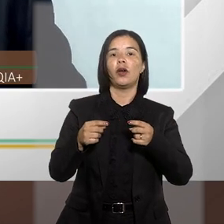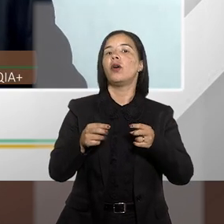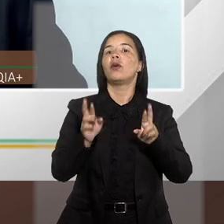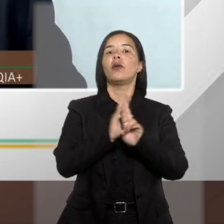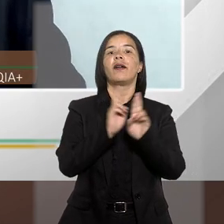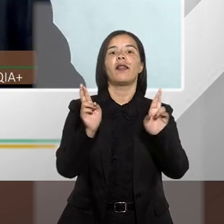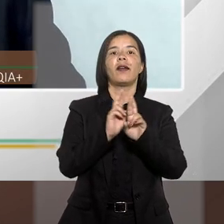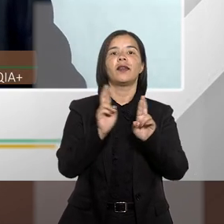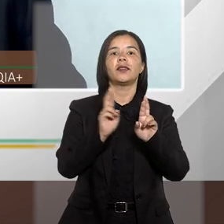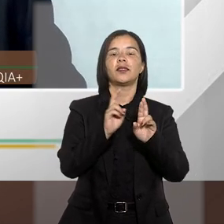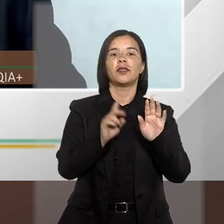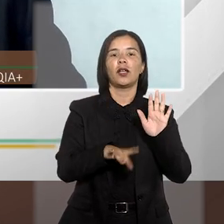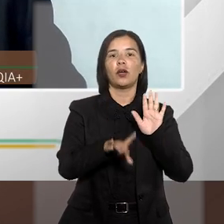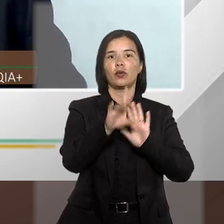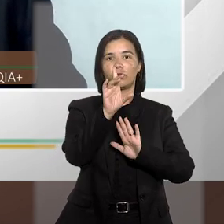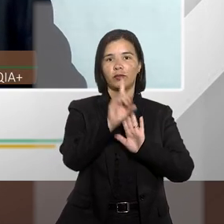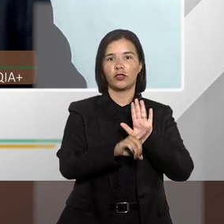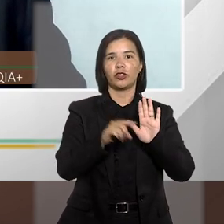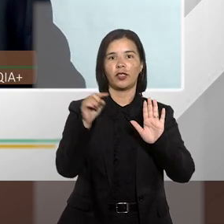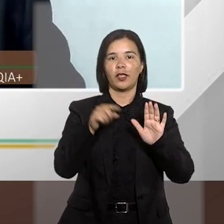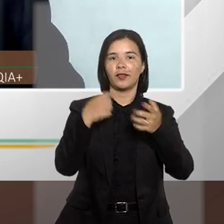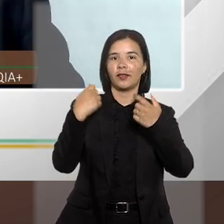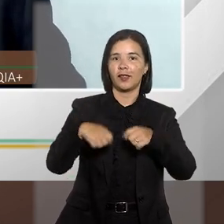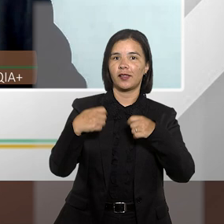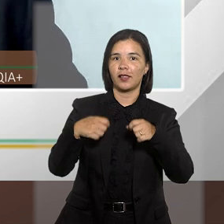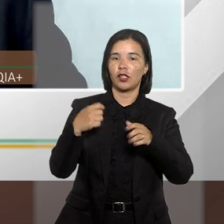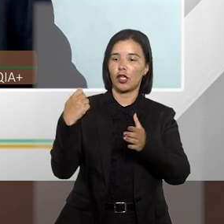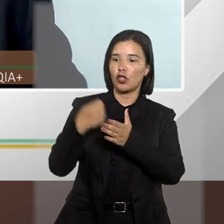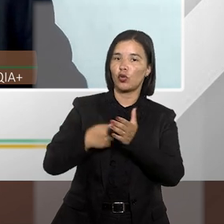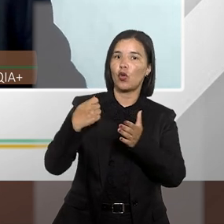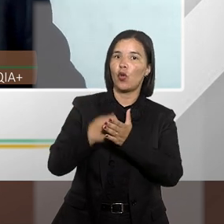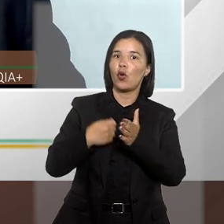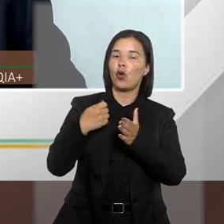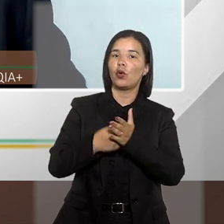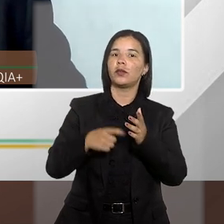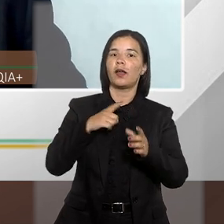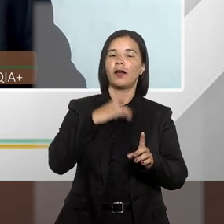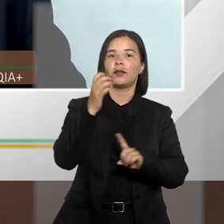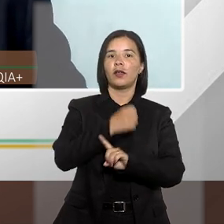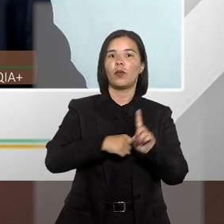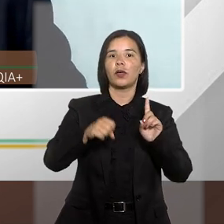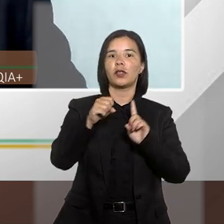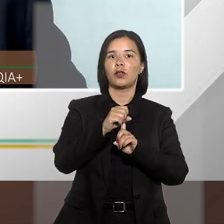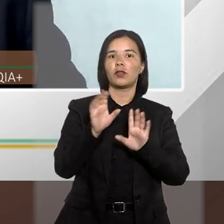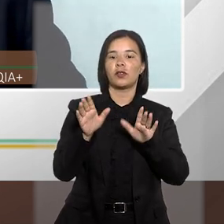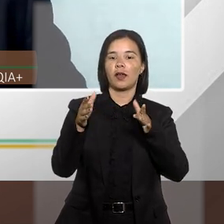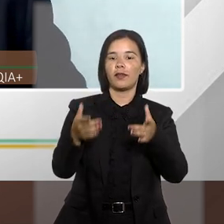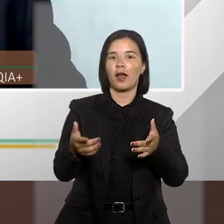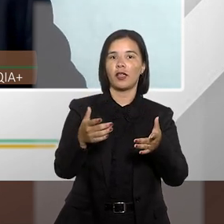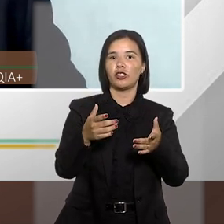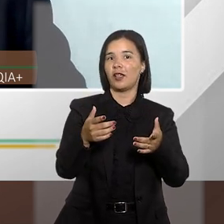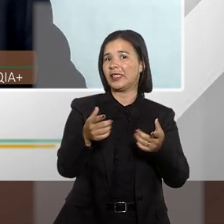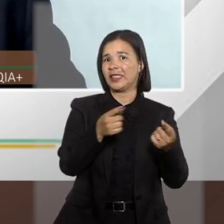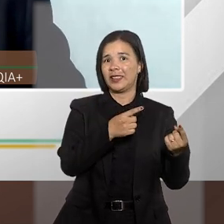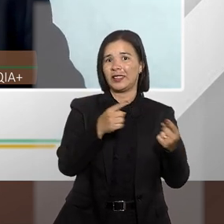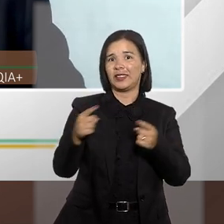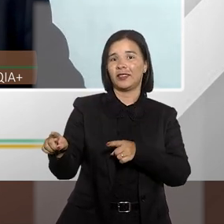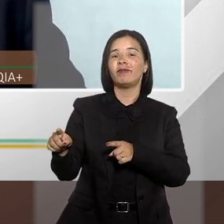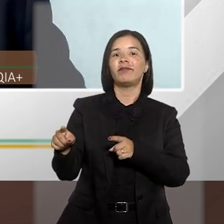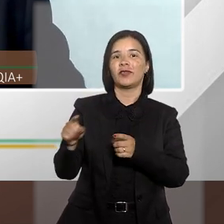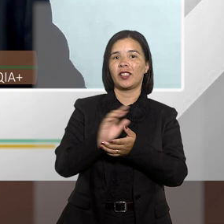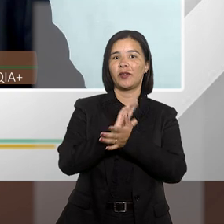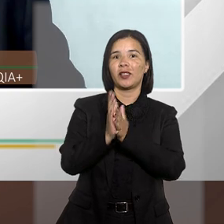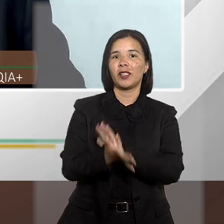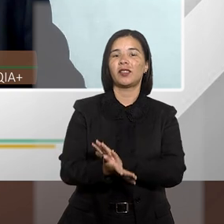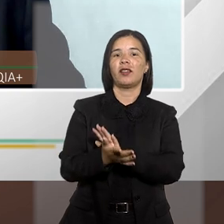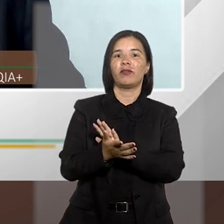a afirmação de direitos e a essa necessidade da gente lutar e construir uma sociedade sem discriminação, uma sociedade sem preconceito.